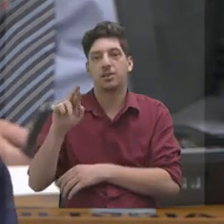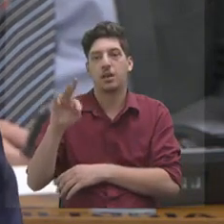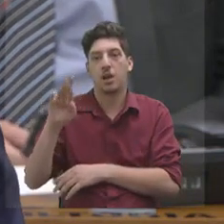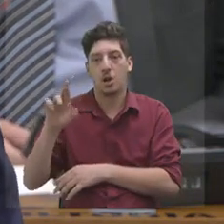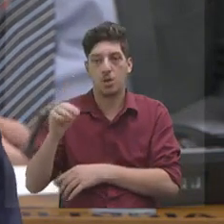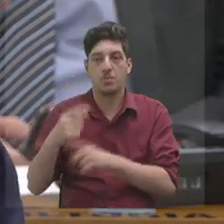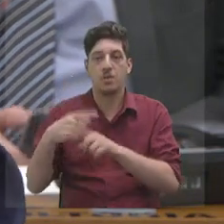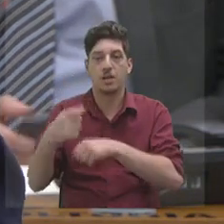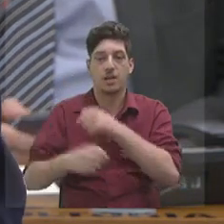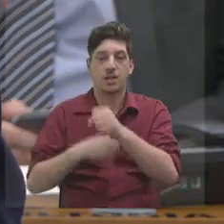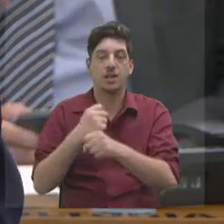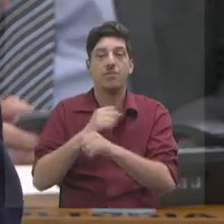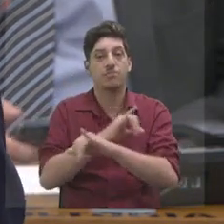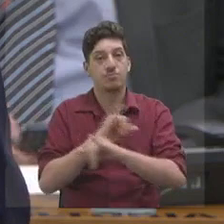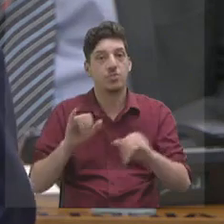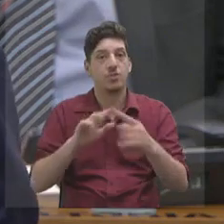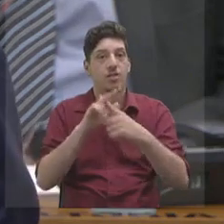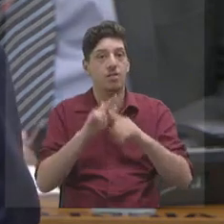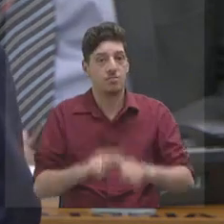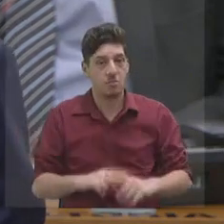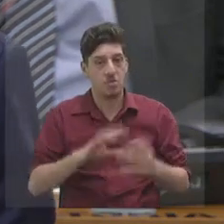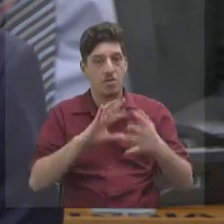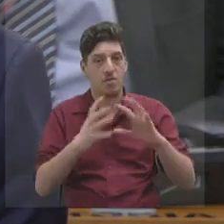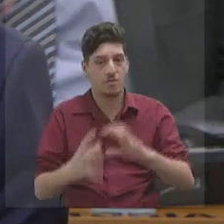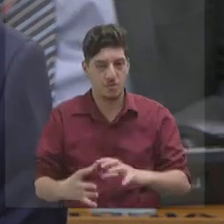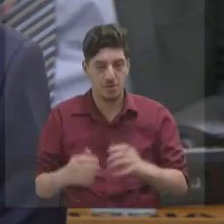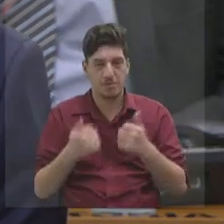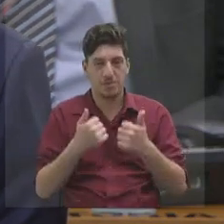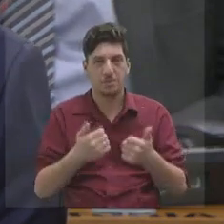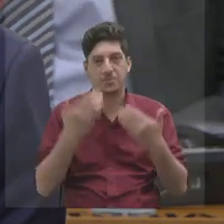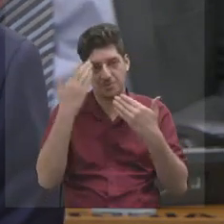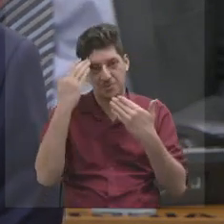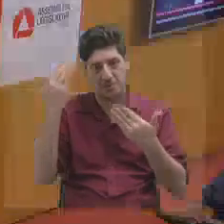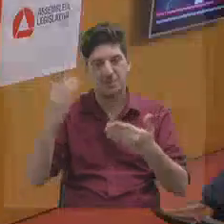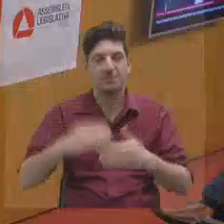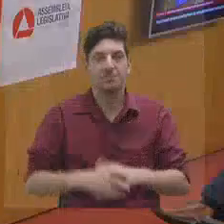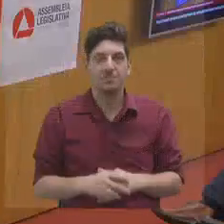de estrada na região lá Obrigado Presidente